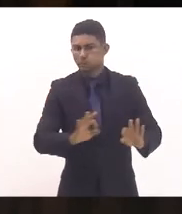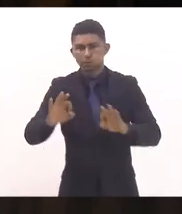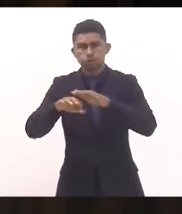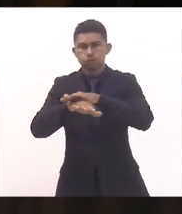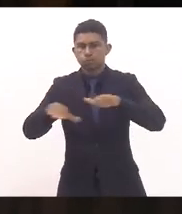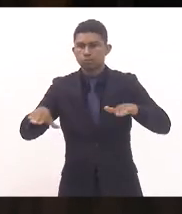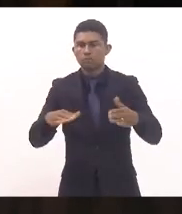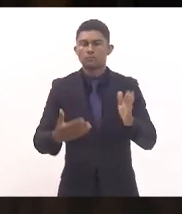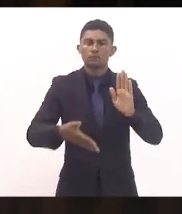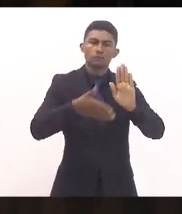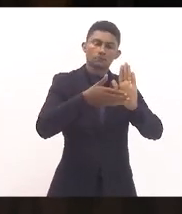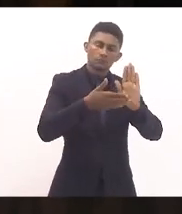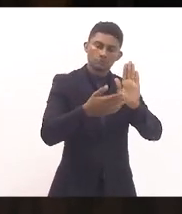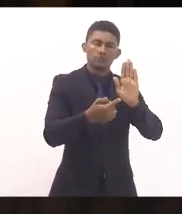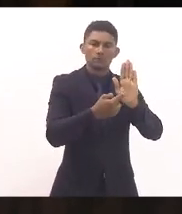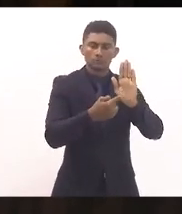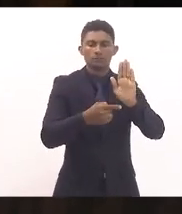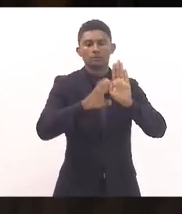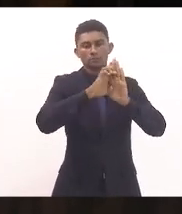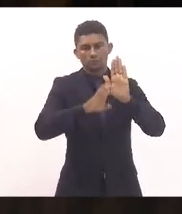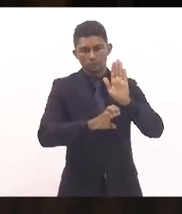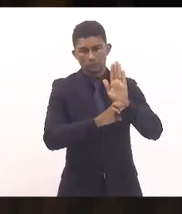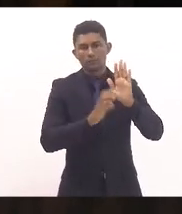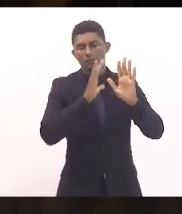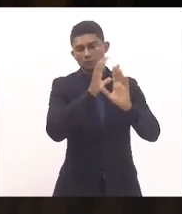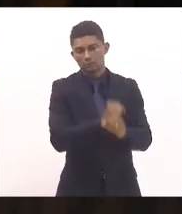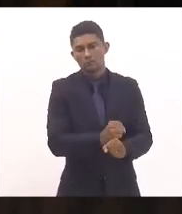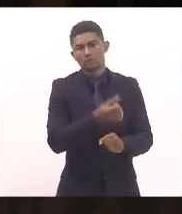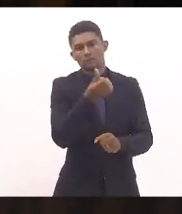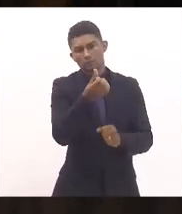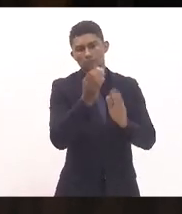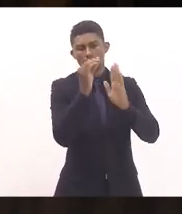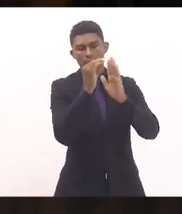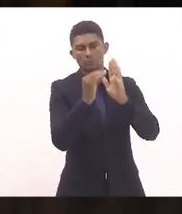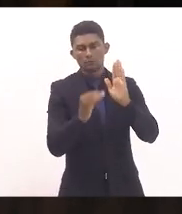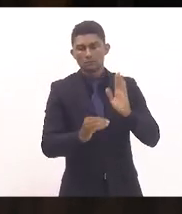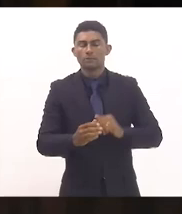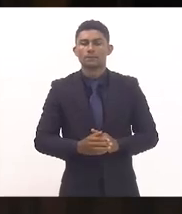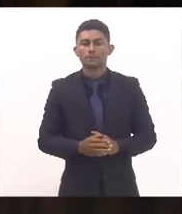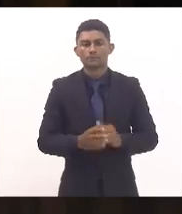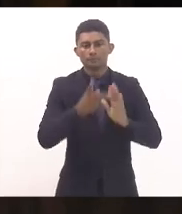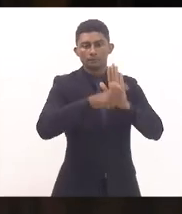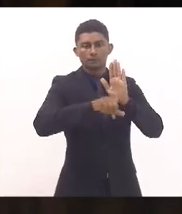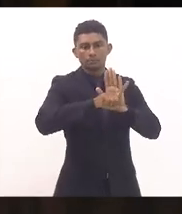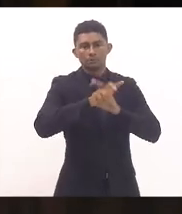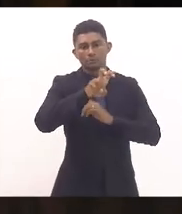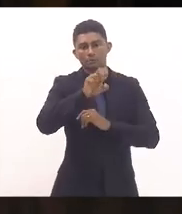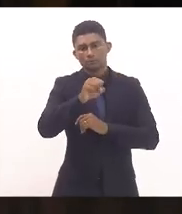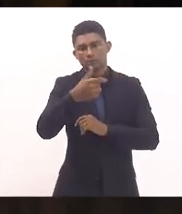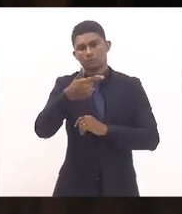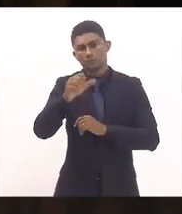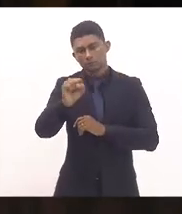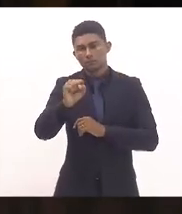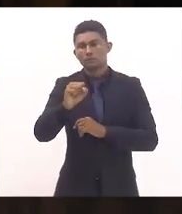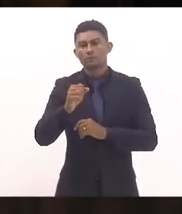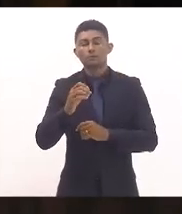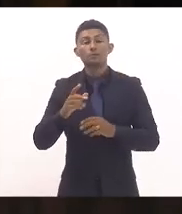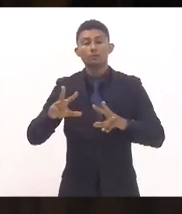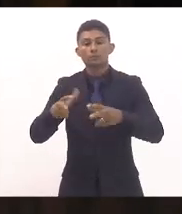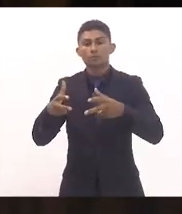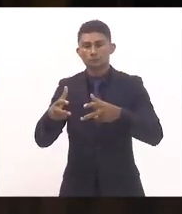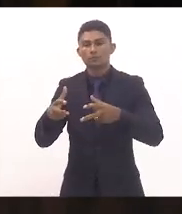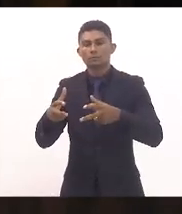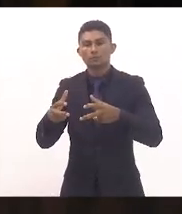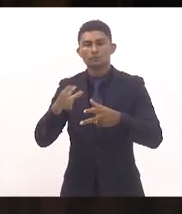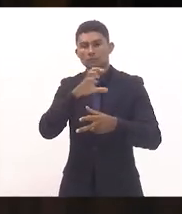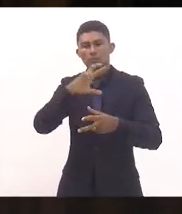Presidente, proposta recebeu 6 emendas. Projeto de lei 5828, para emitir parecer pela Comissão de Constituição e